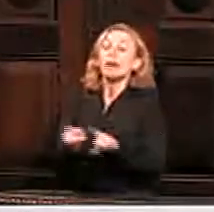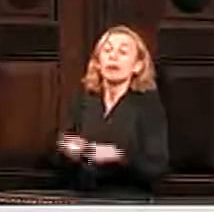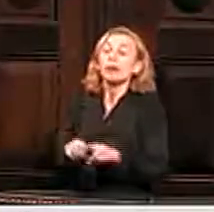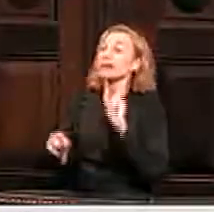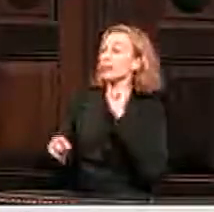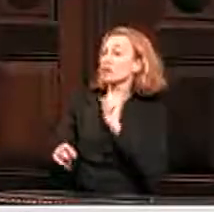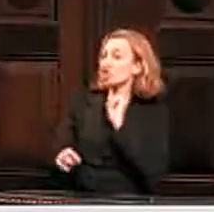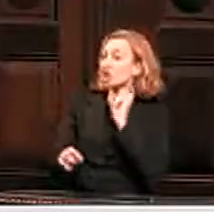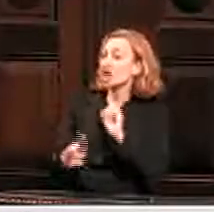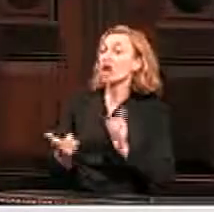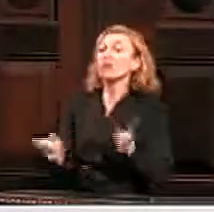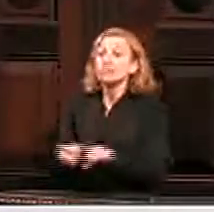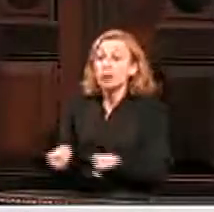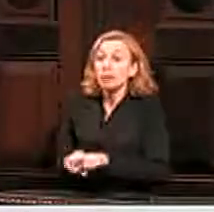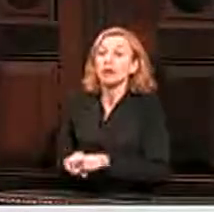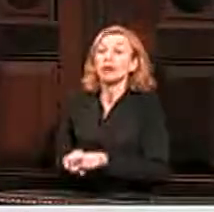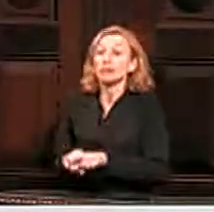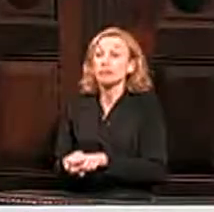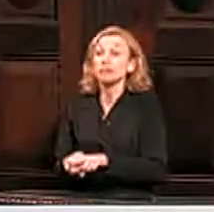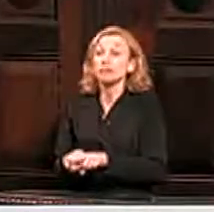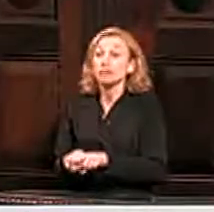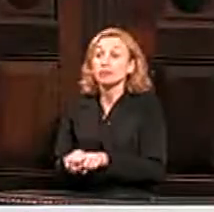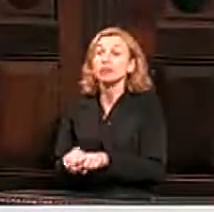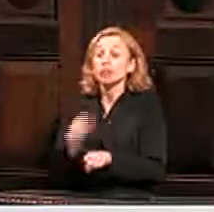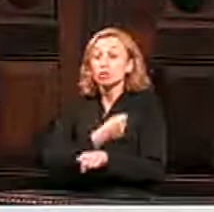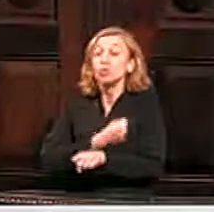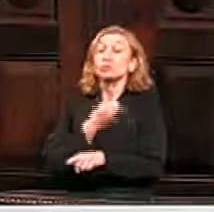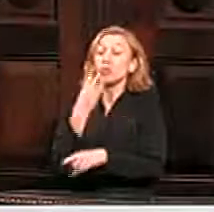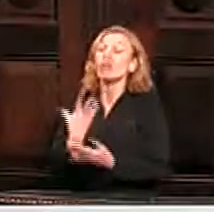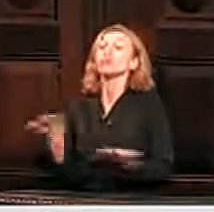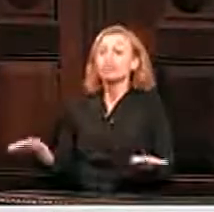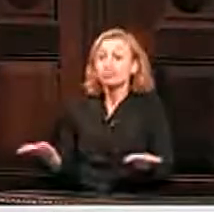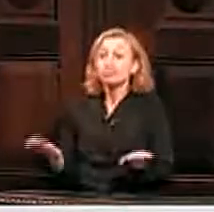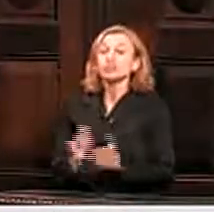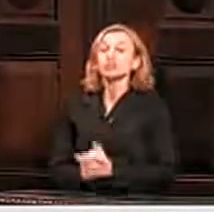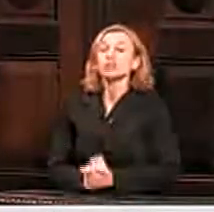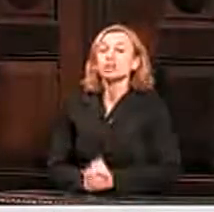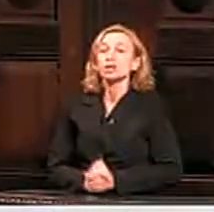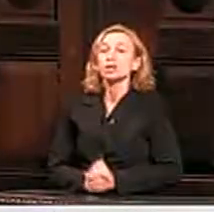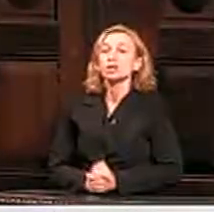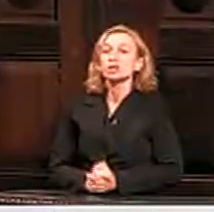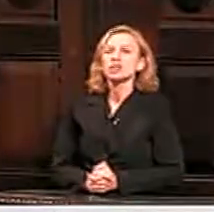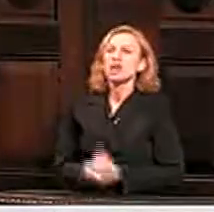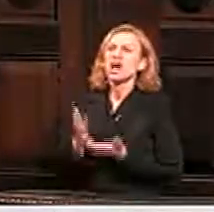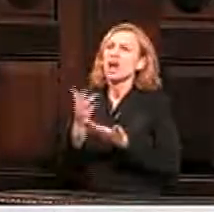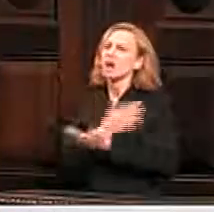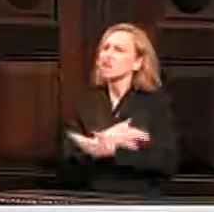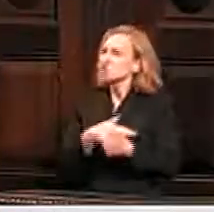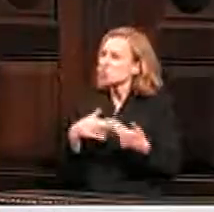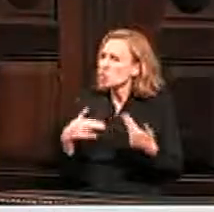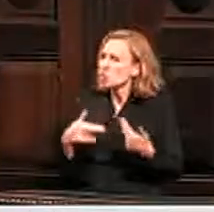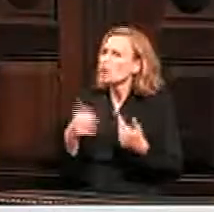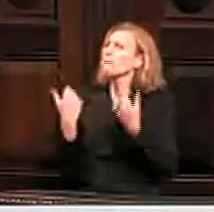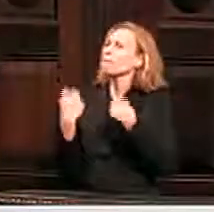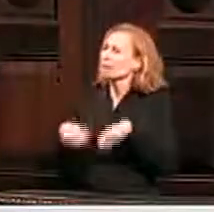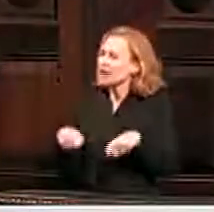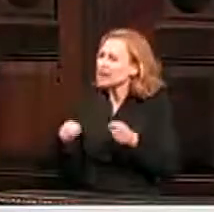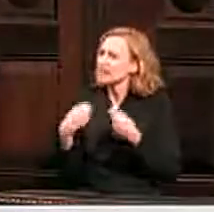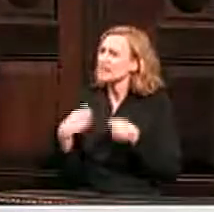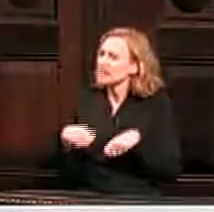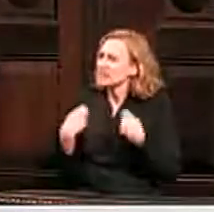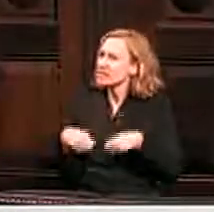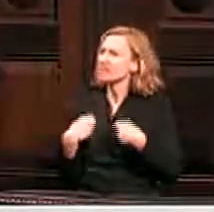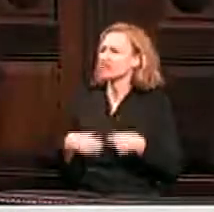tem uma alíquota bem menor, uma alíquota de 15%. Ou seja, as coisas precisam,